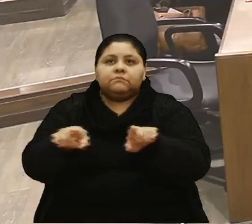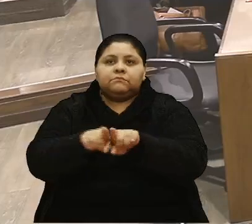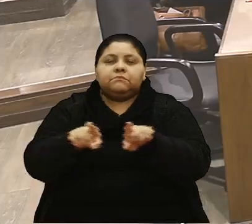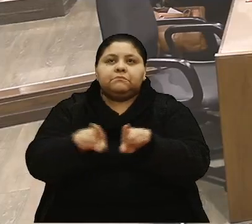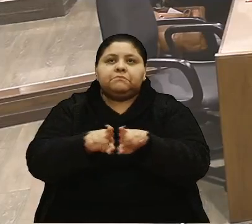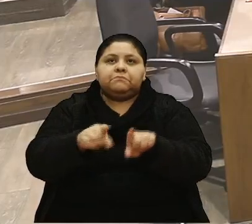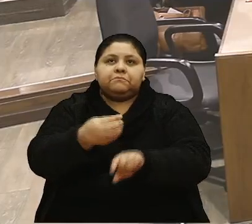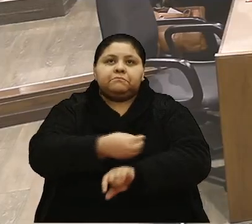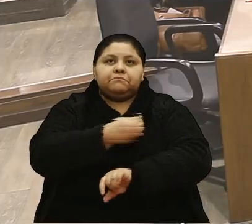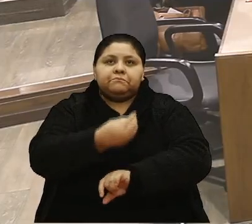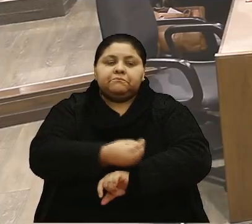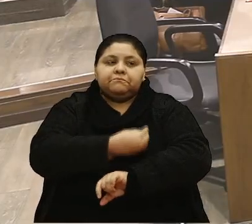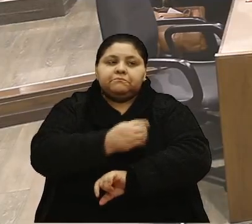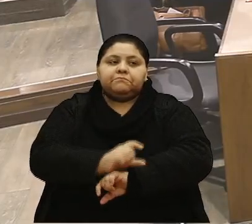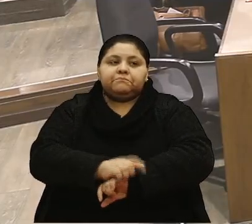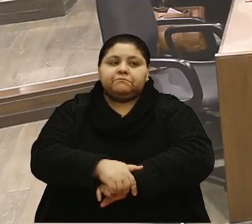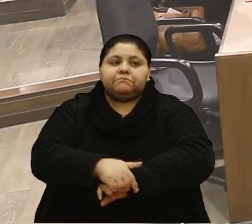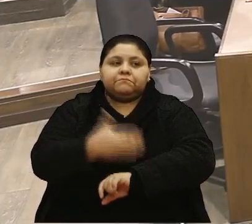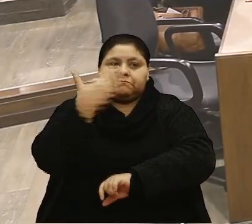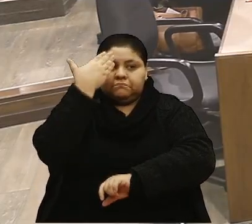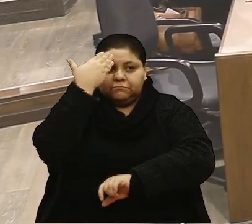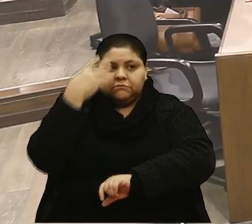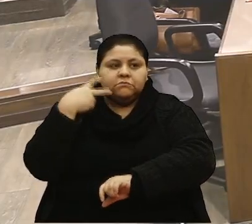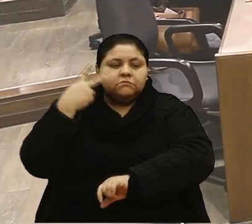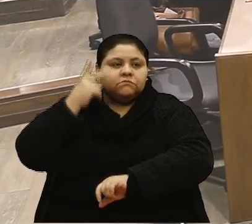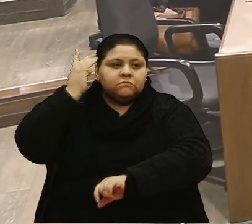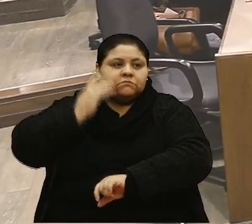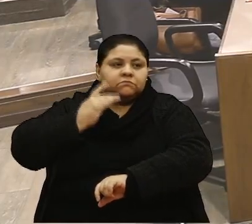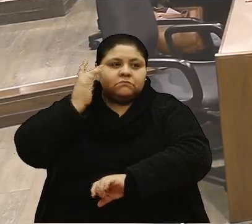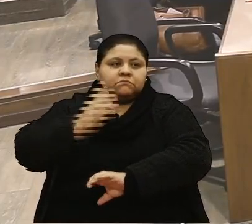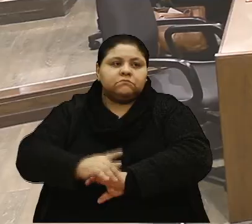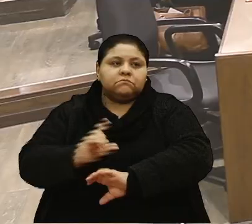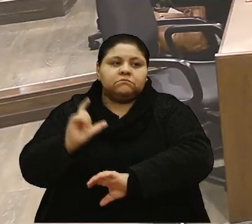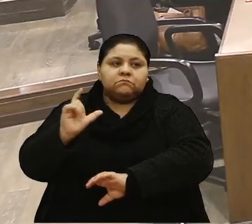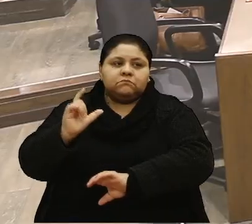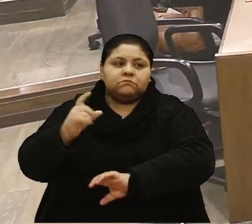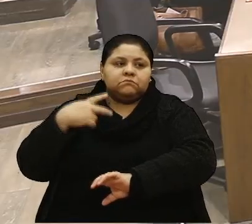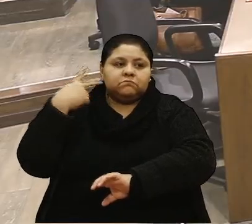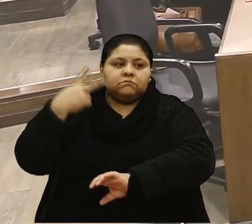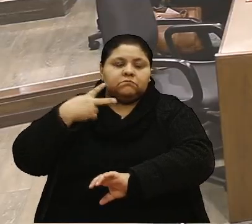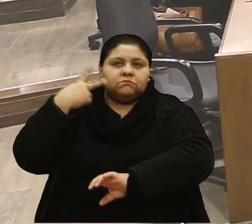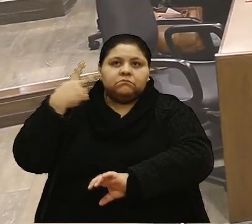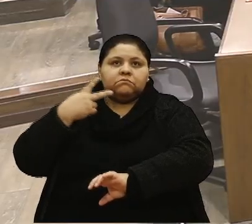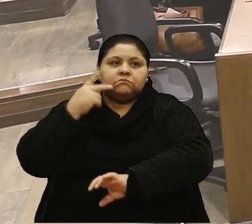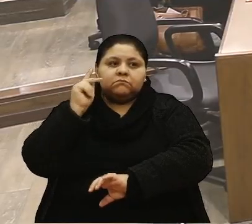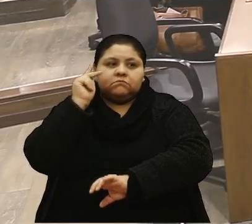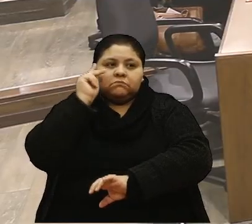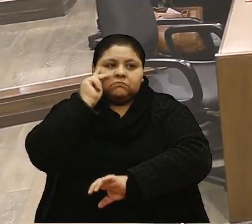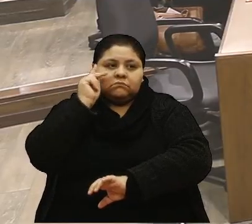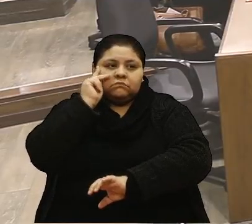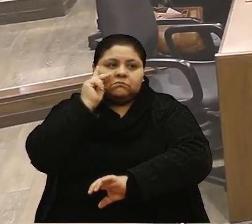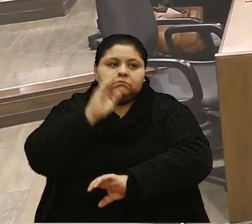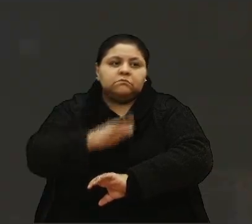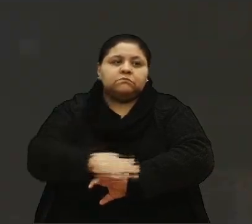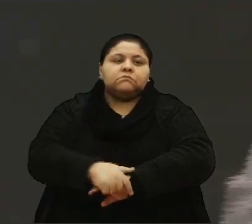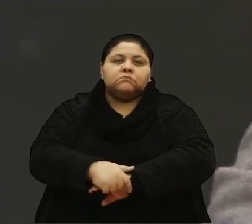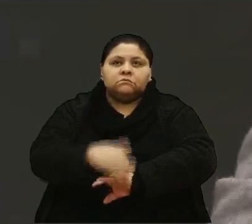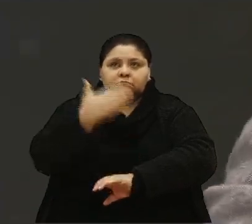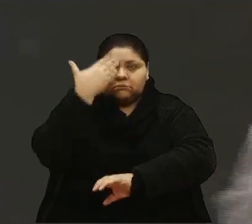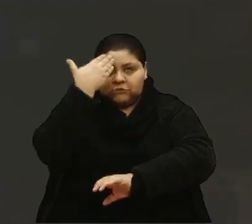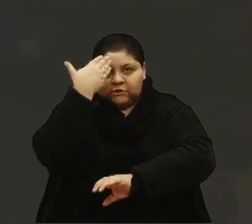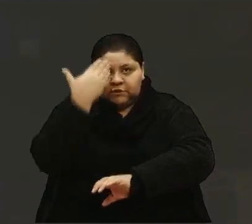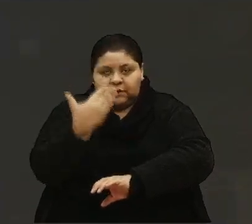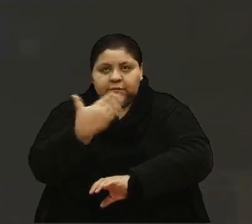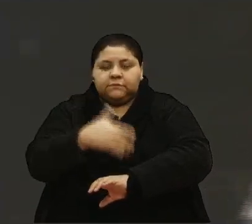obrigado. Peço a palavra. Obrigado, vereadora Daiane. Com a palavra, vereador Cláudio Libardi. Bom dia, presidente. Meus cumprimentos ao senhor, aos demais vereadores.